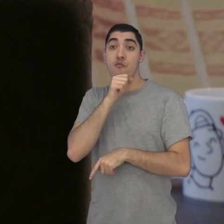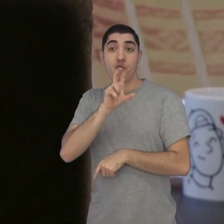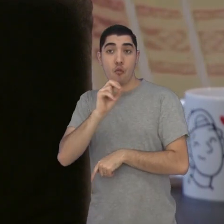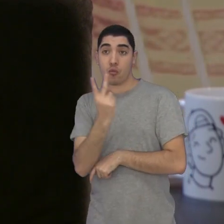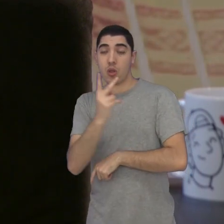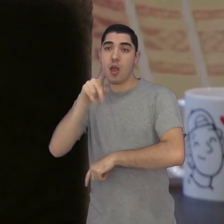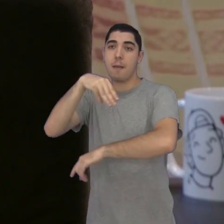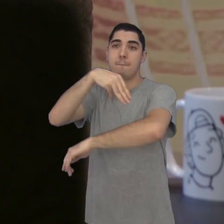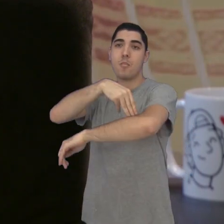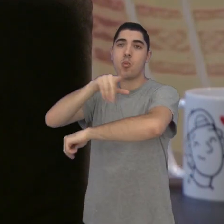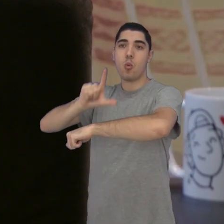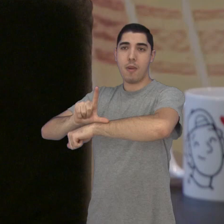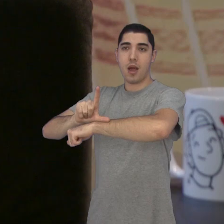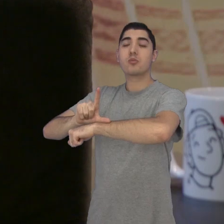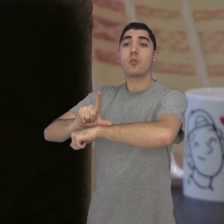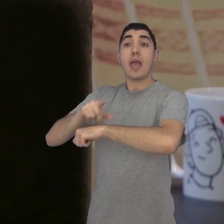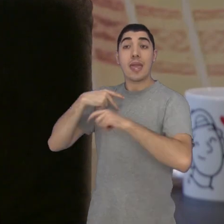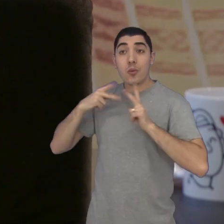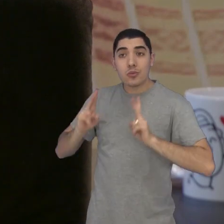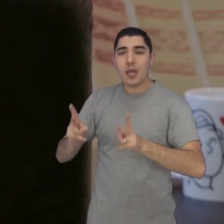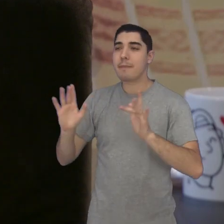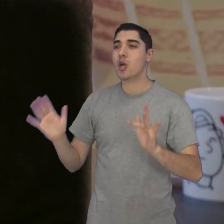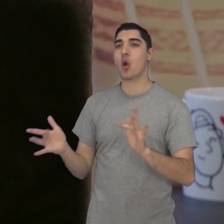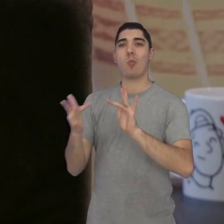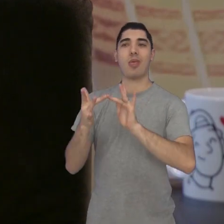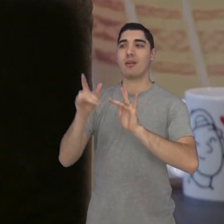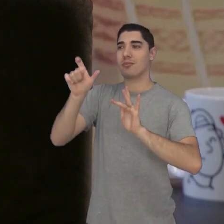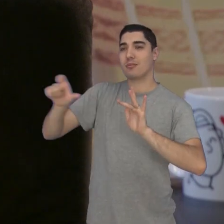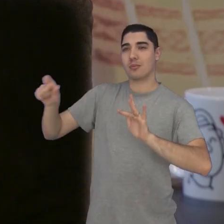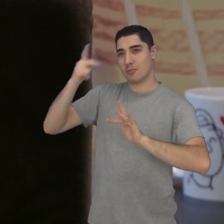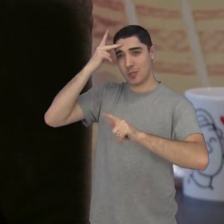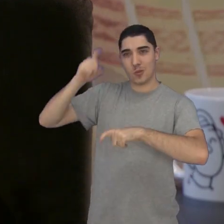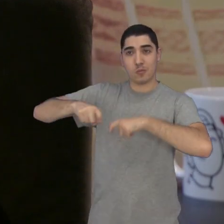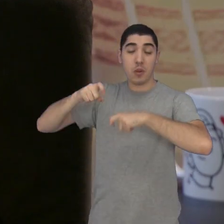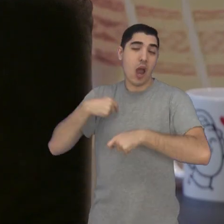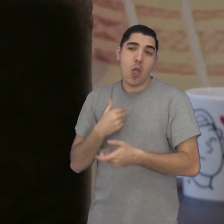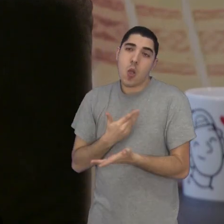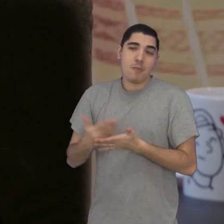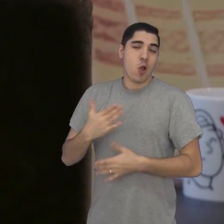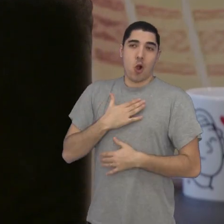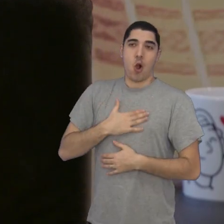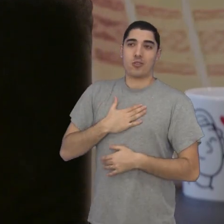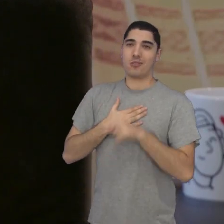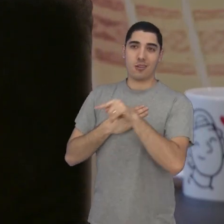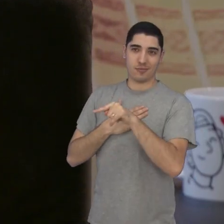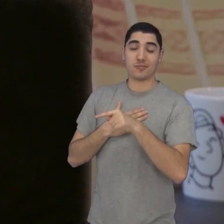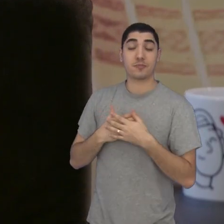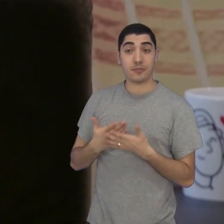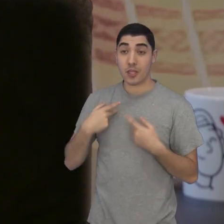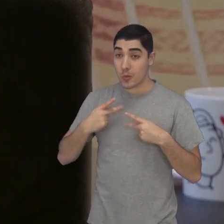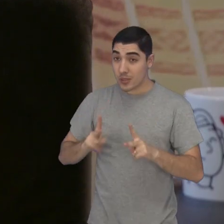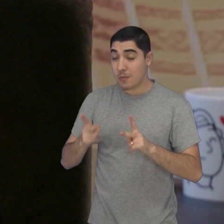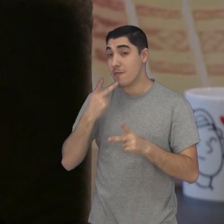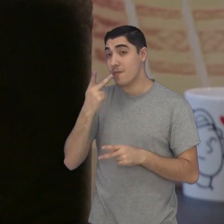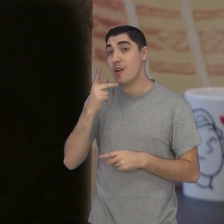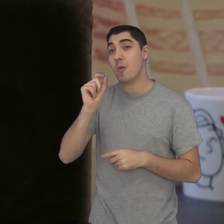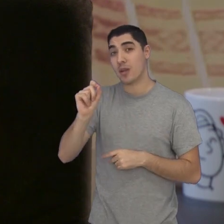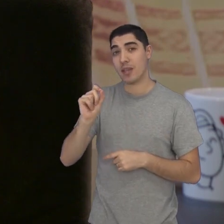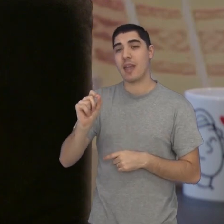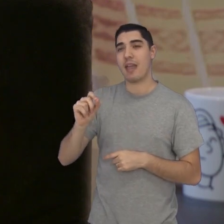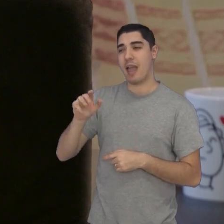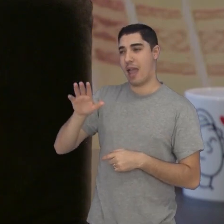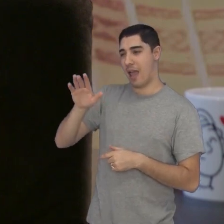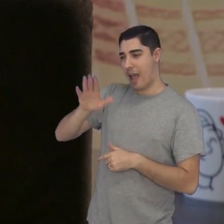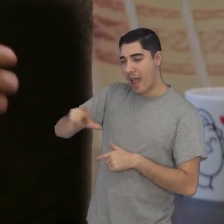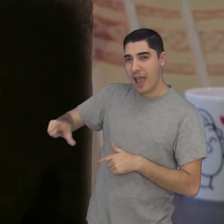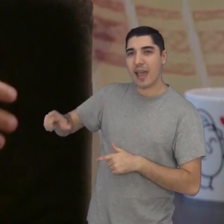Monteiro Lobato. Então eu sempre tive contato com o caipira, né? E tomei gosto por isso. Eu sempre brinco com a família, enquanto